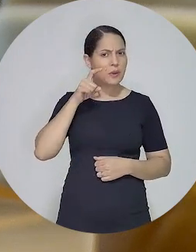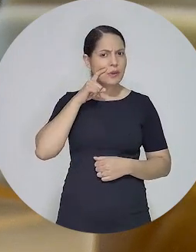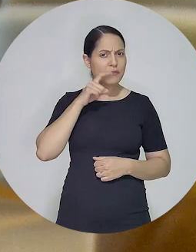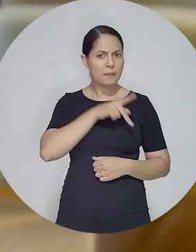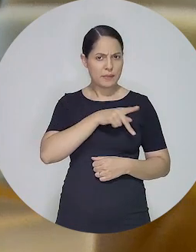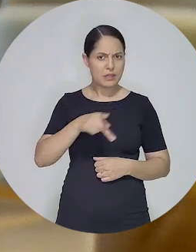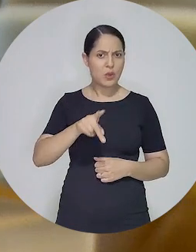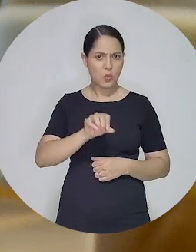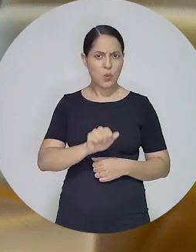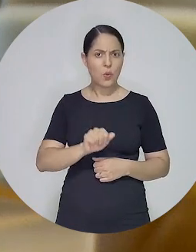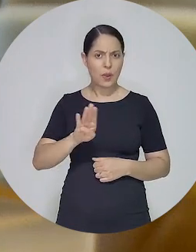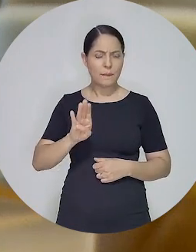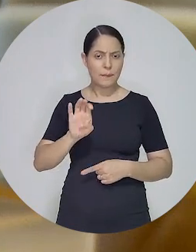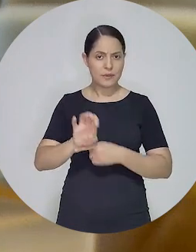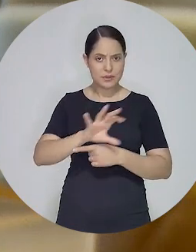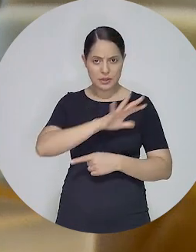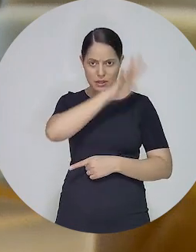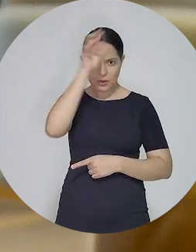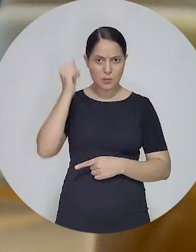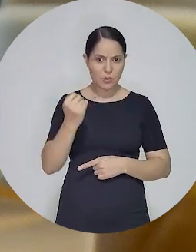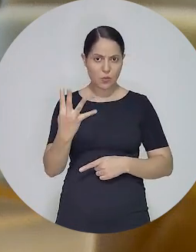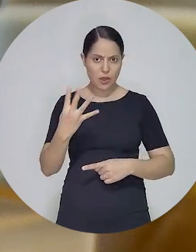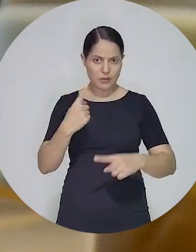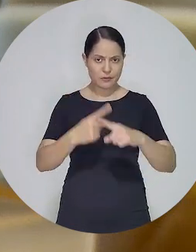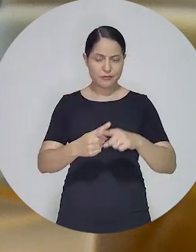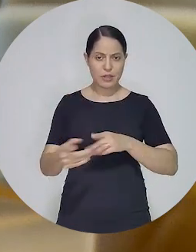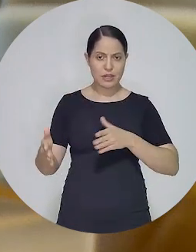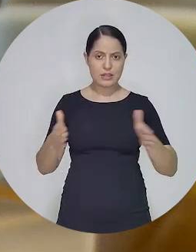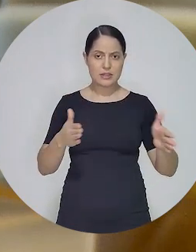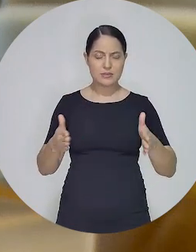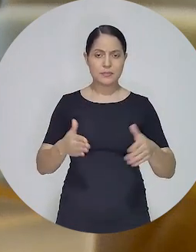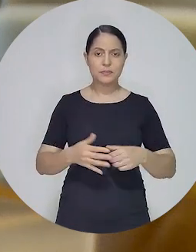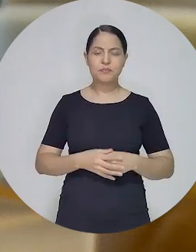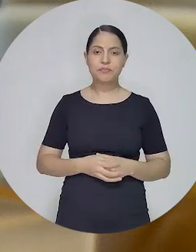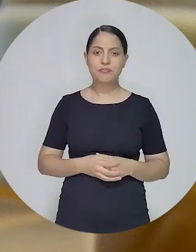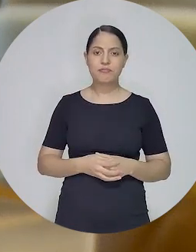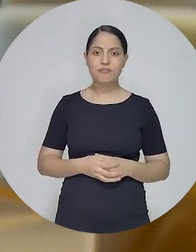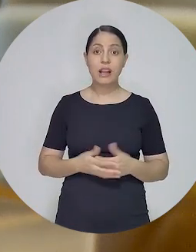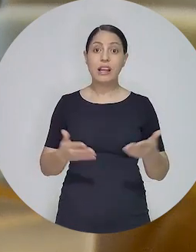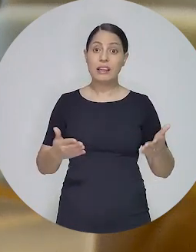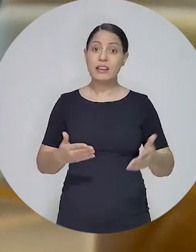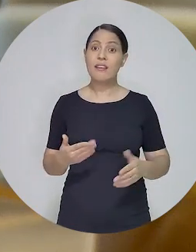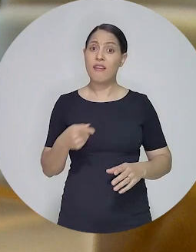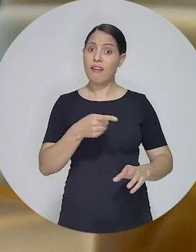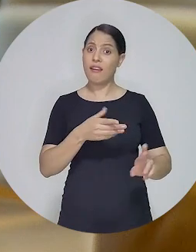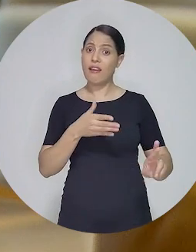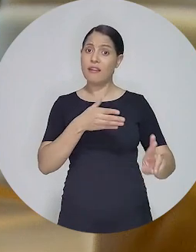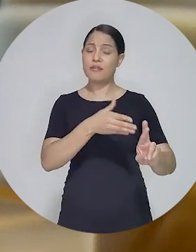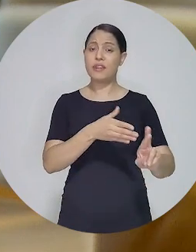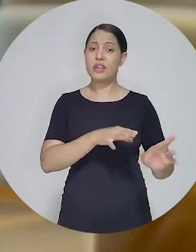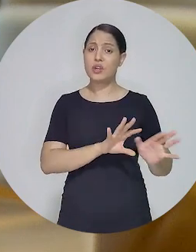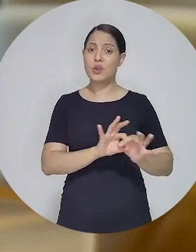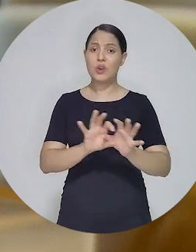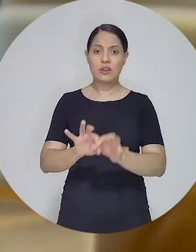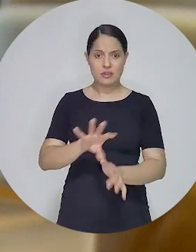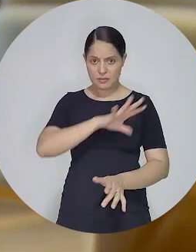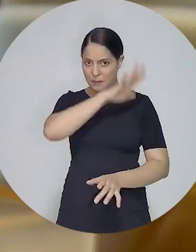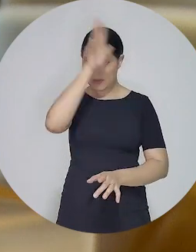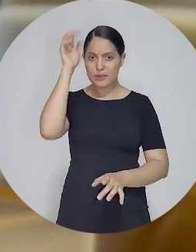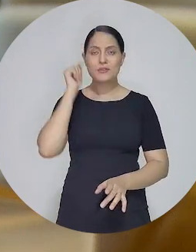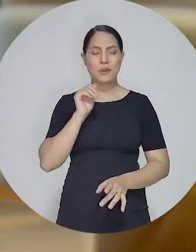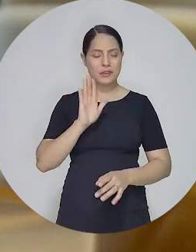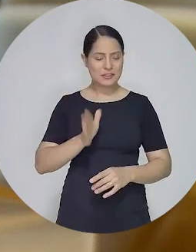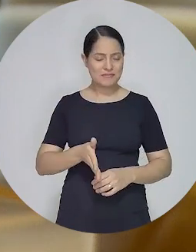4 gestões e ainda hoje, mais de 10 anos depois da sua morte, ele ainda é a grande referência